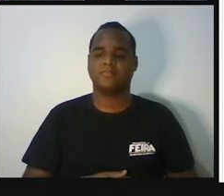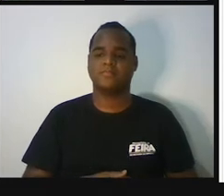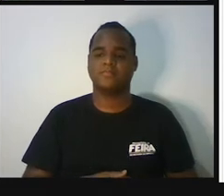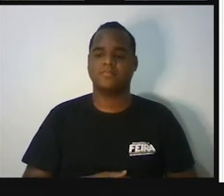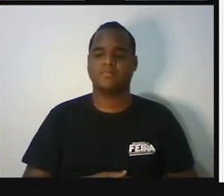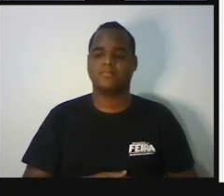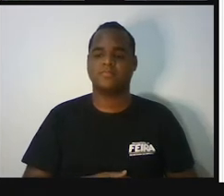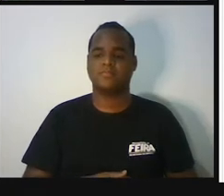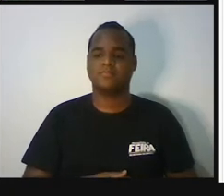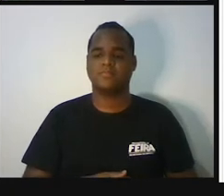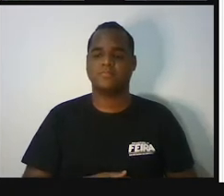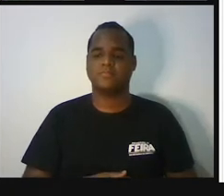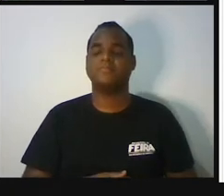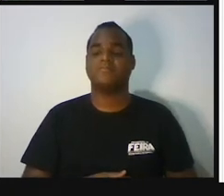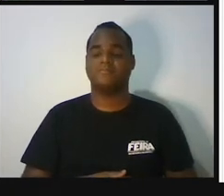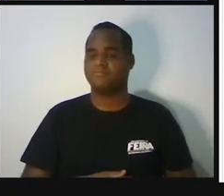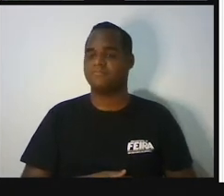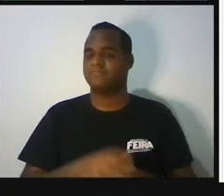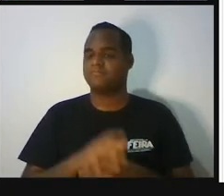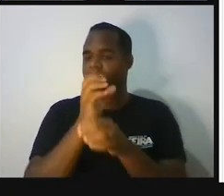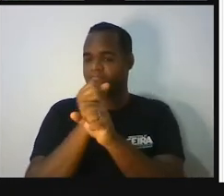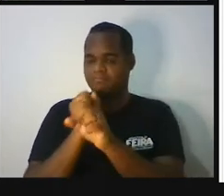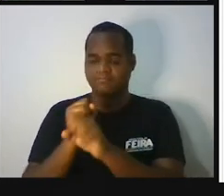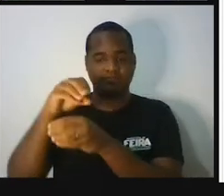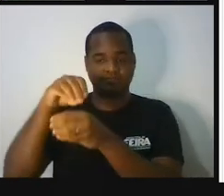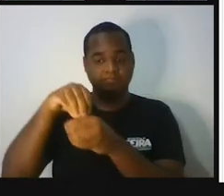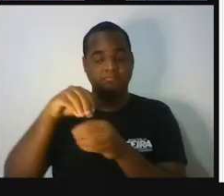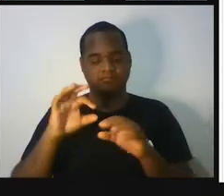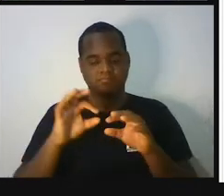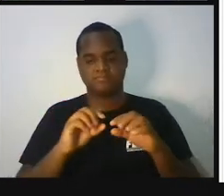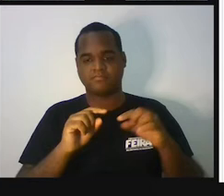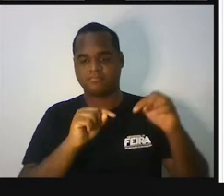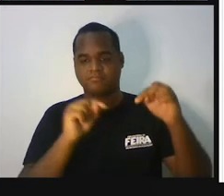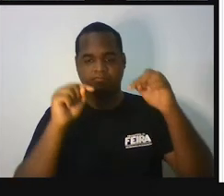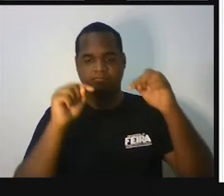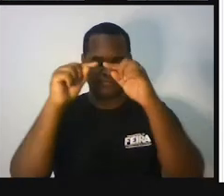Eu vou medir os ângulos internos. Belezinha?